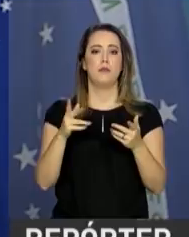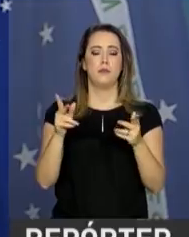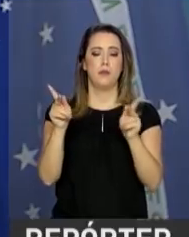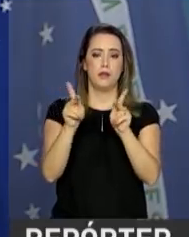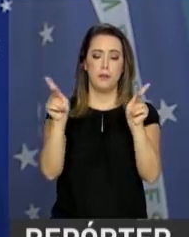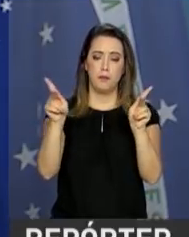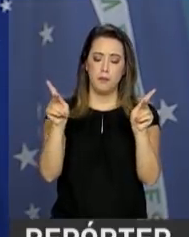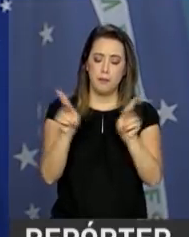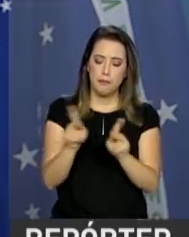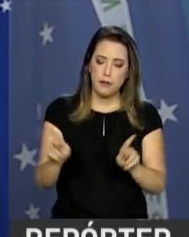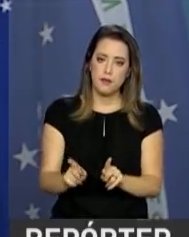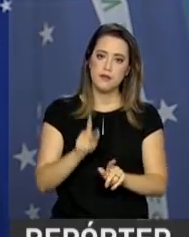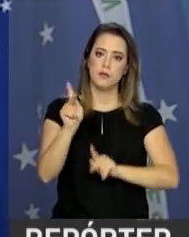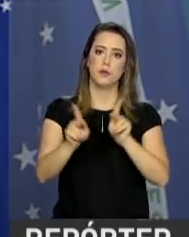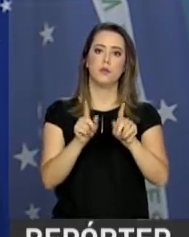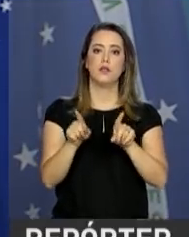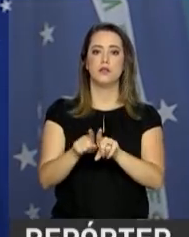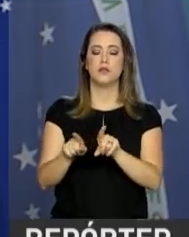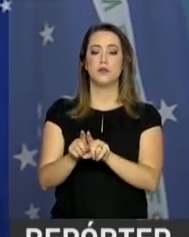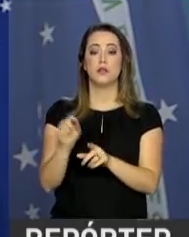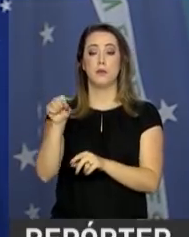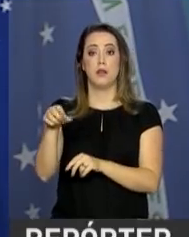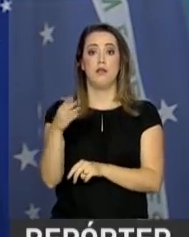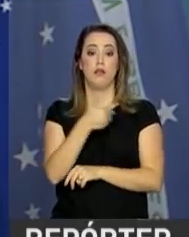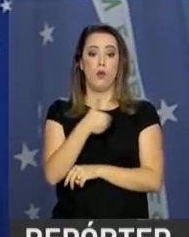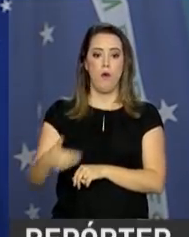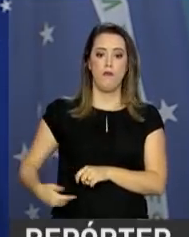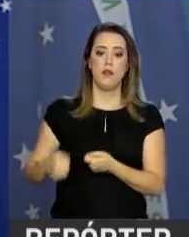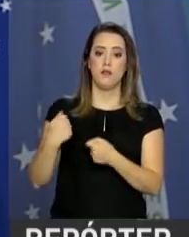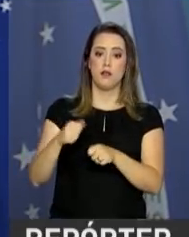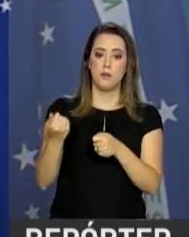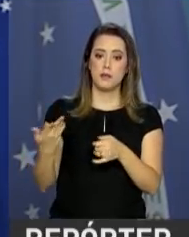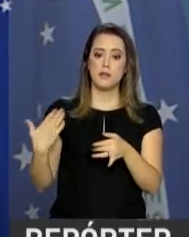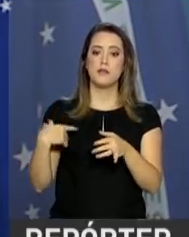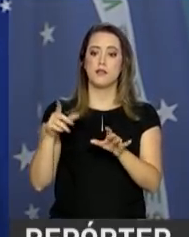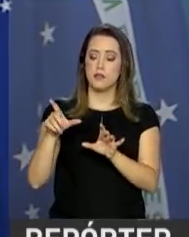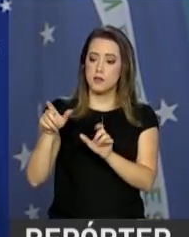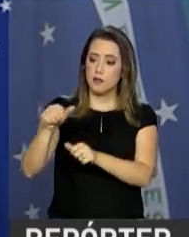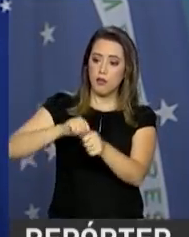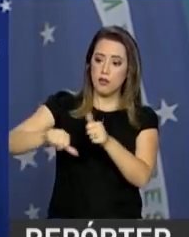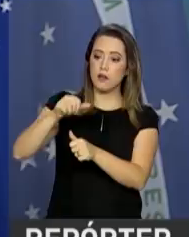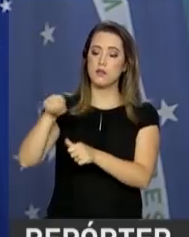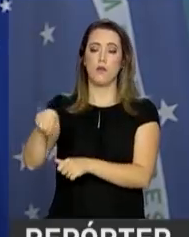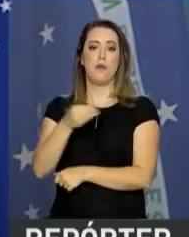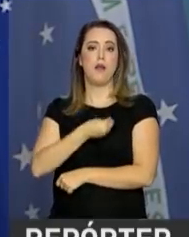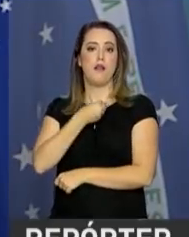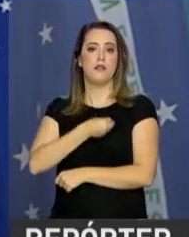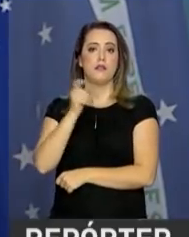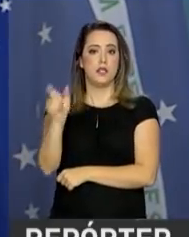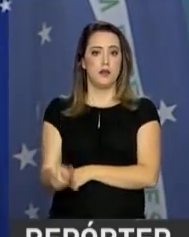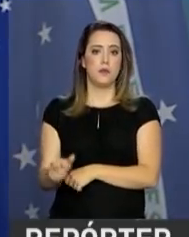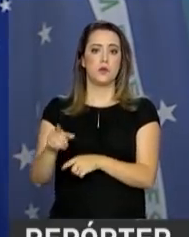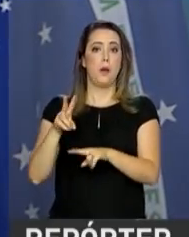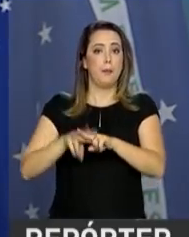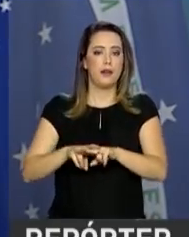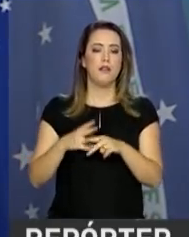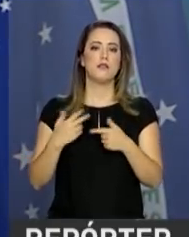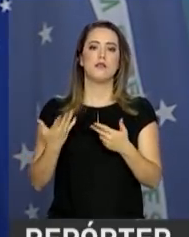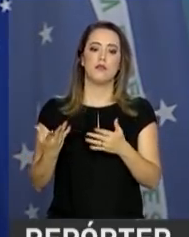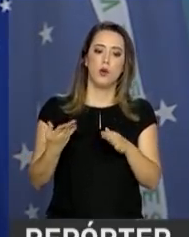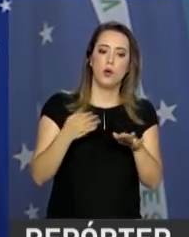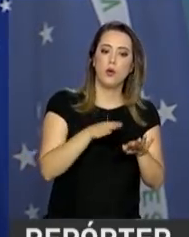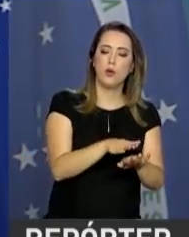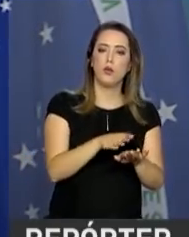poder público tem o dever de reinserir o presidiário ex presidiário na sociedade e daí